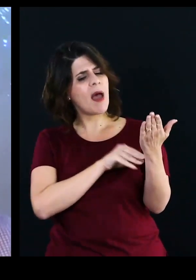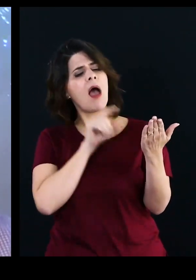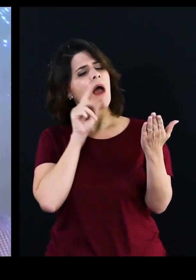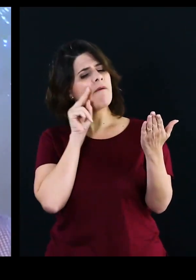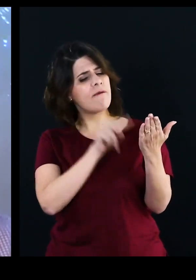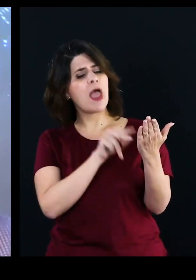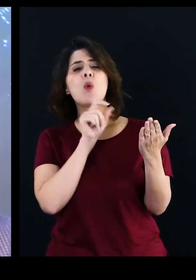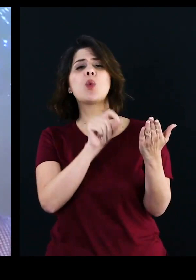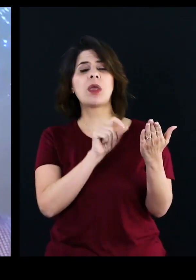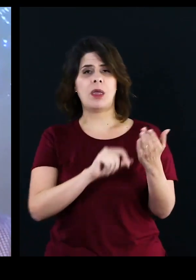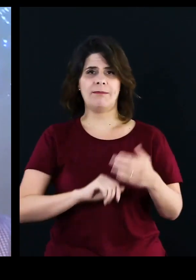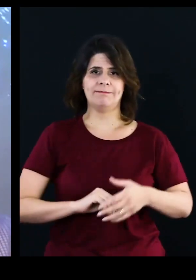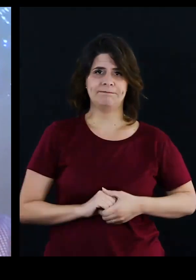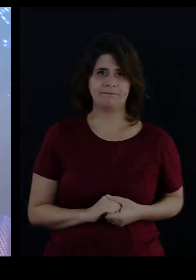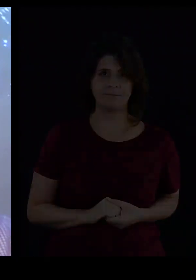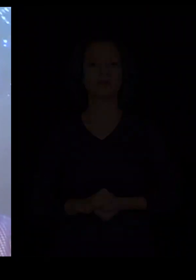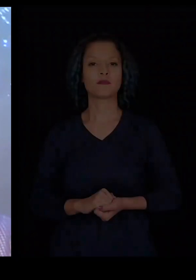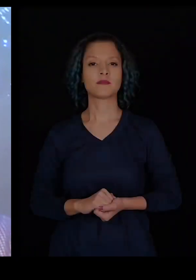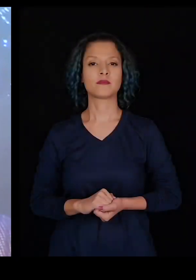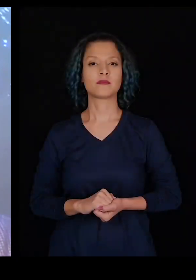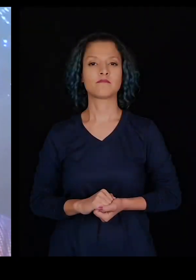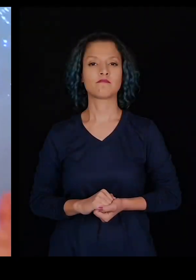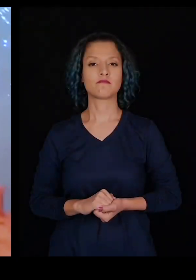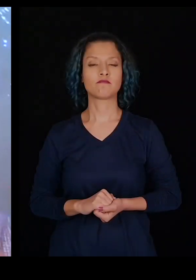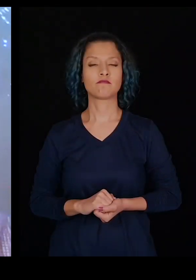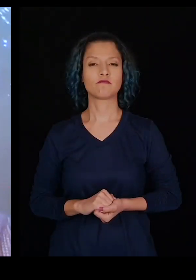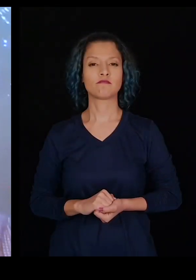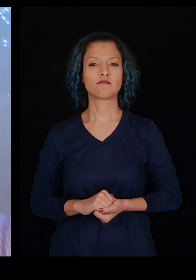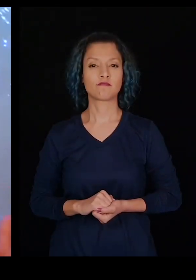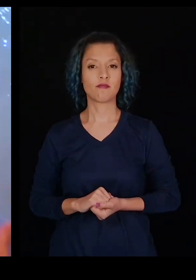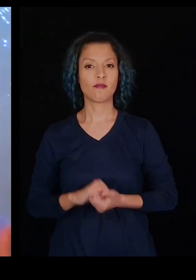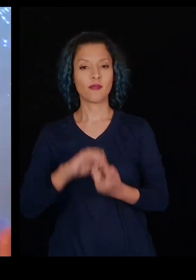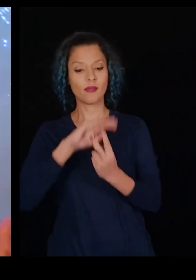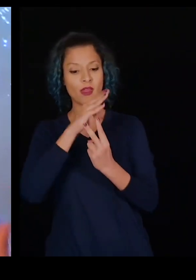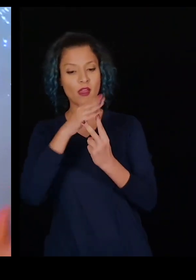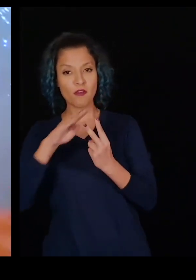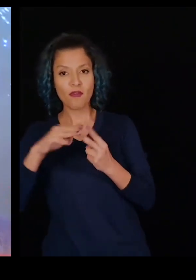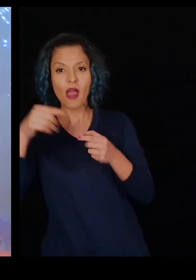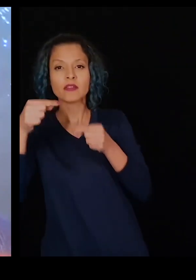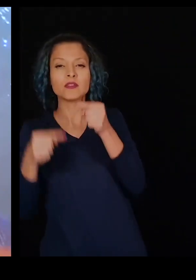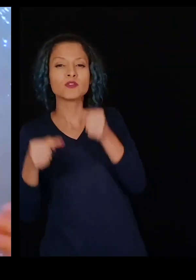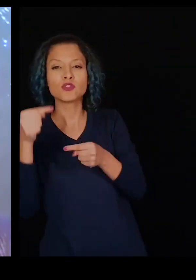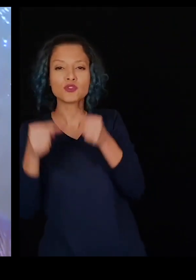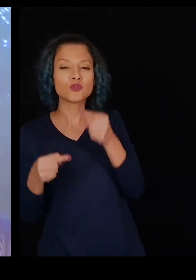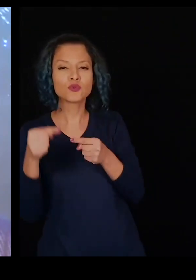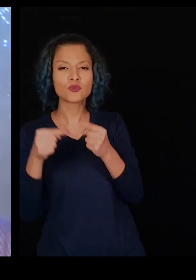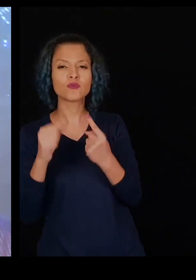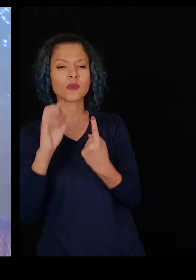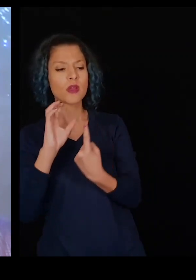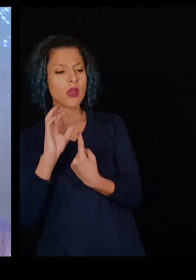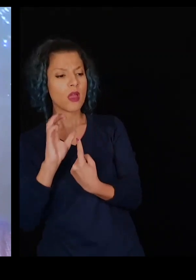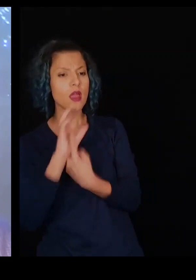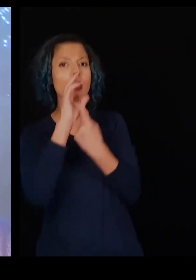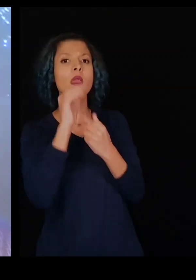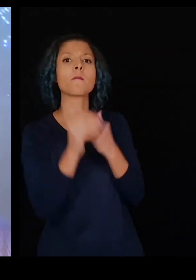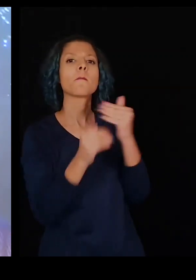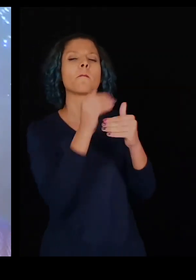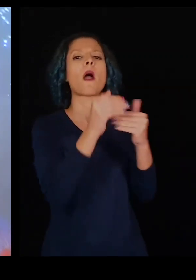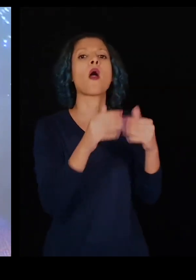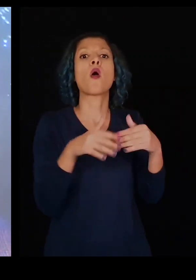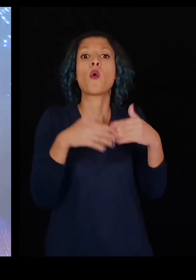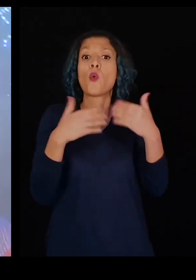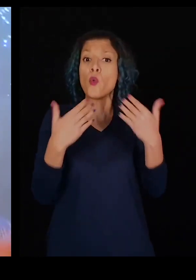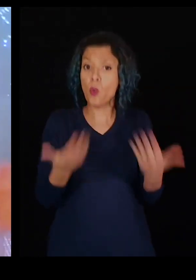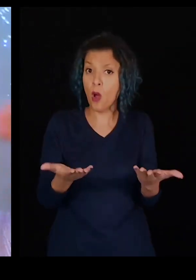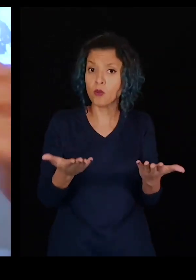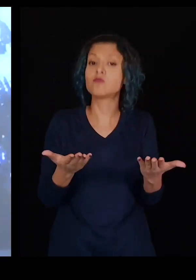cada vez mais, Saron, discutir a ideia de impacto gerado. Qual é o impacto que essa iniciativa gera, sob